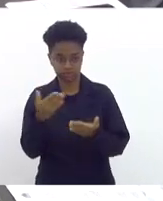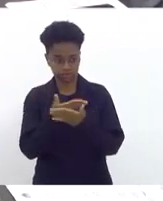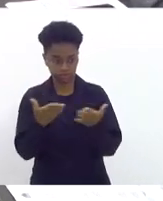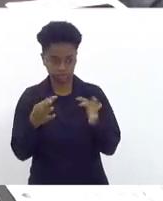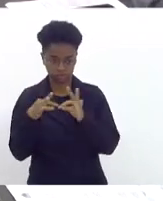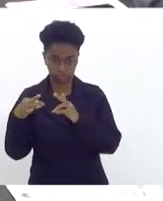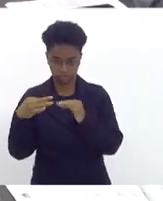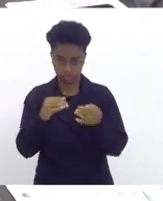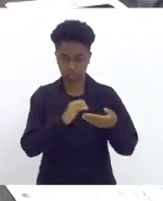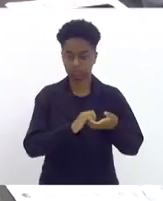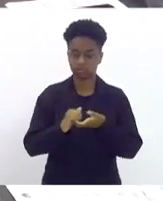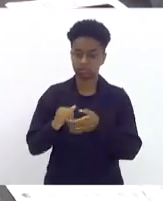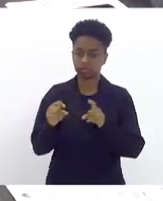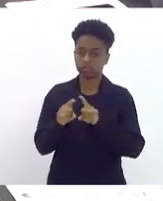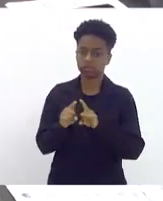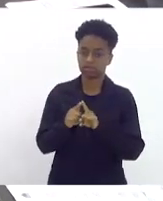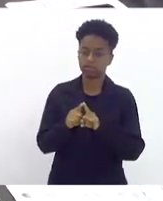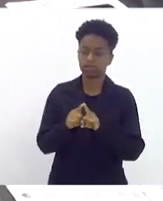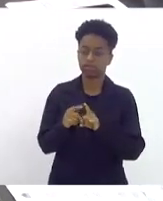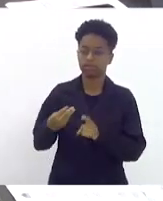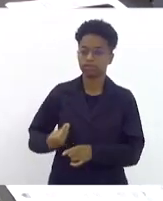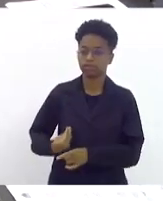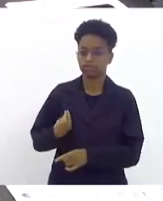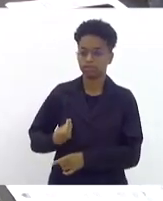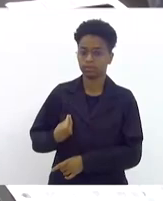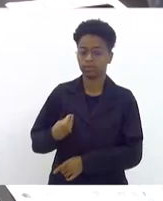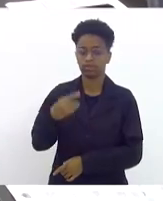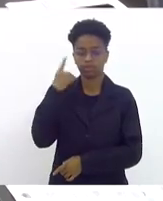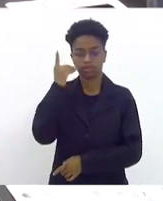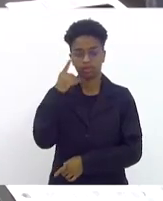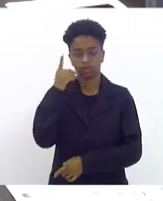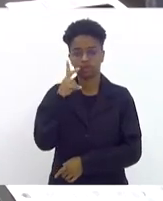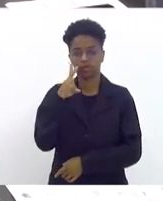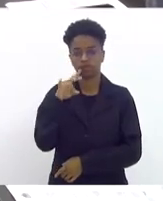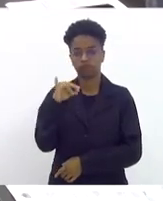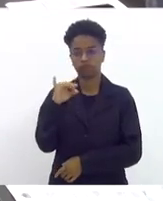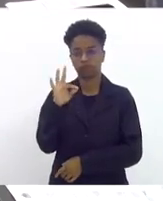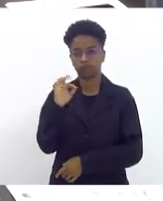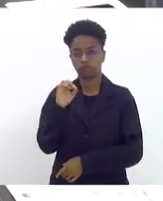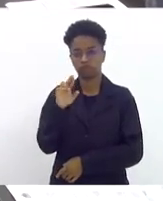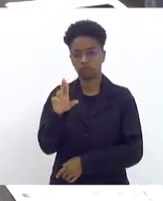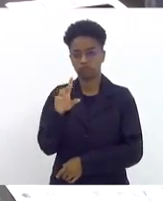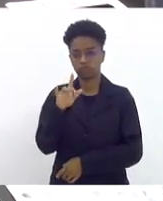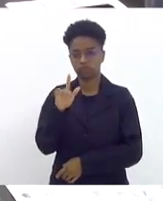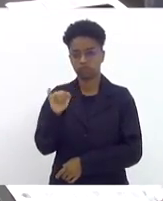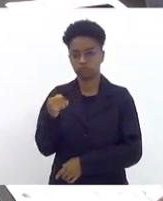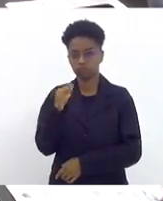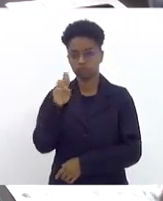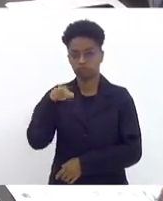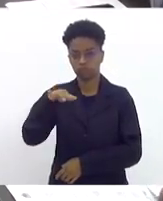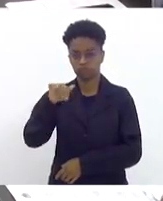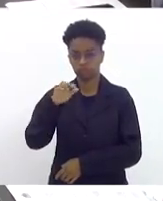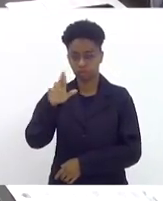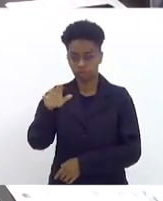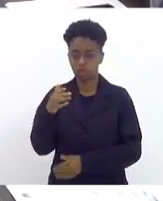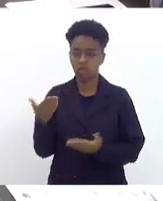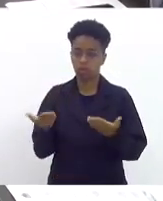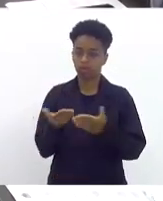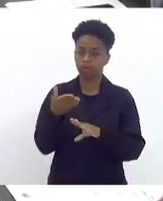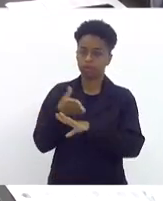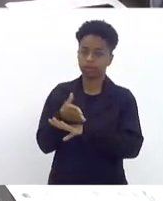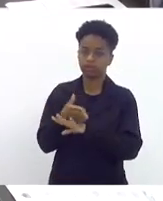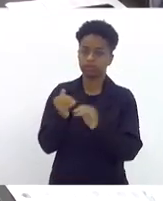colegas saudar aqui a presença do deputado Vitor Júnior que na manhã de hoje participa conosco aqui